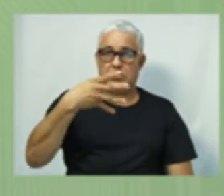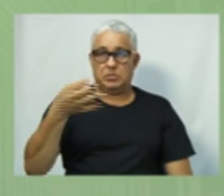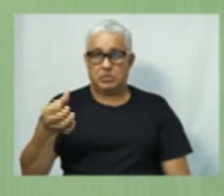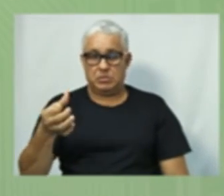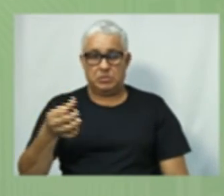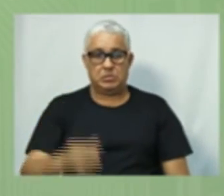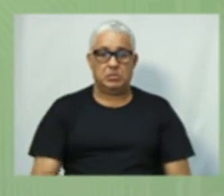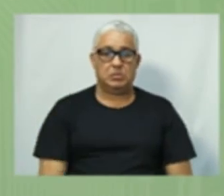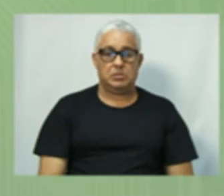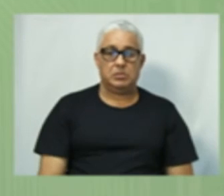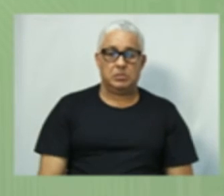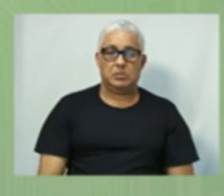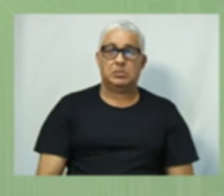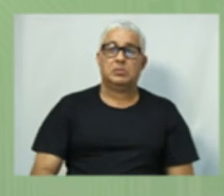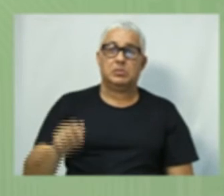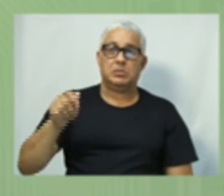Agosto,